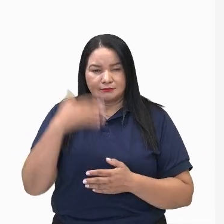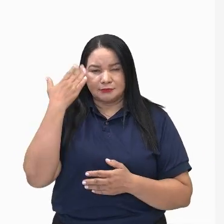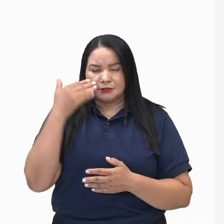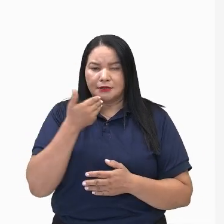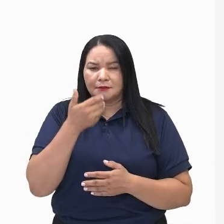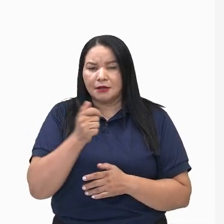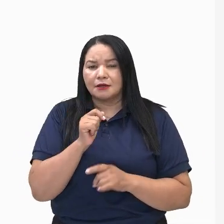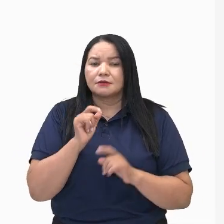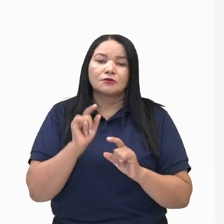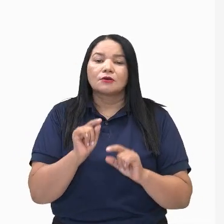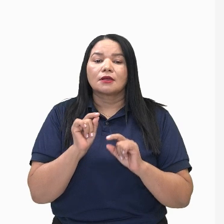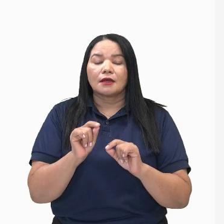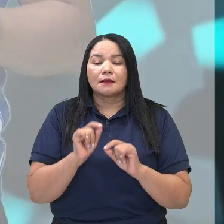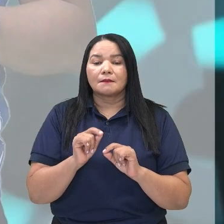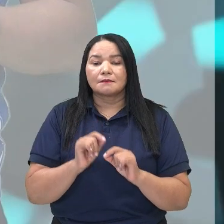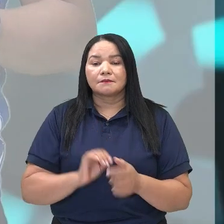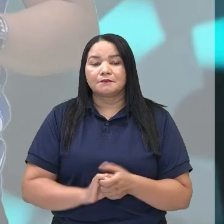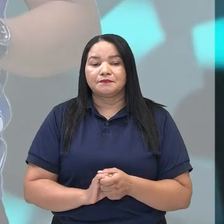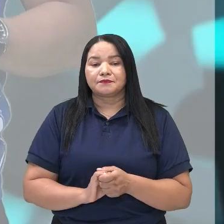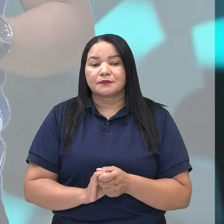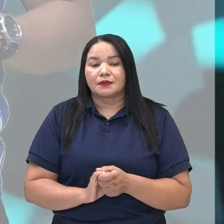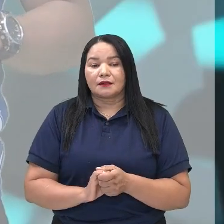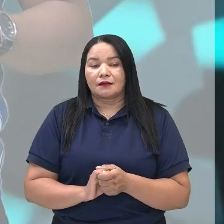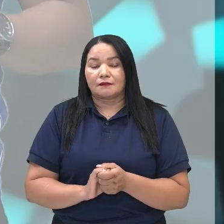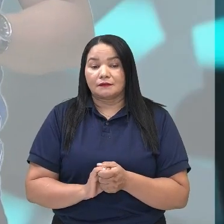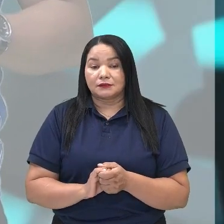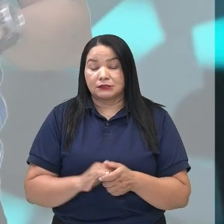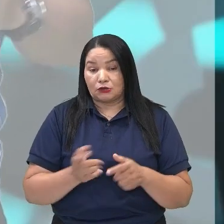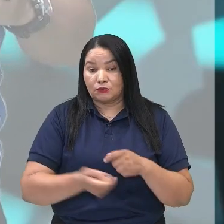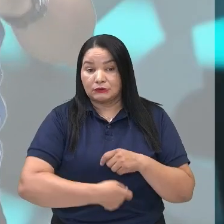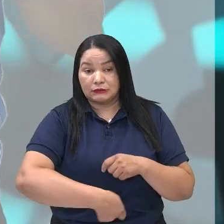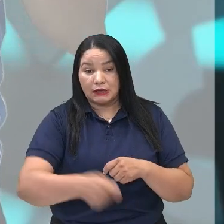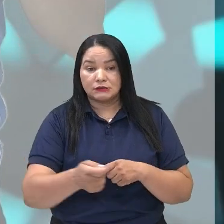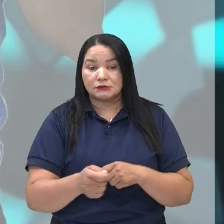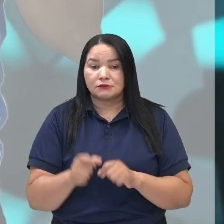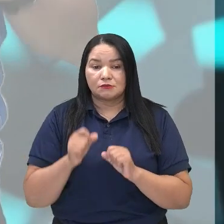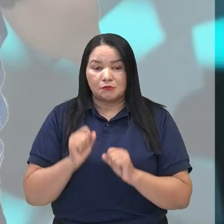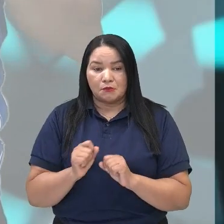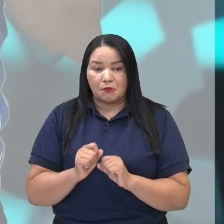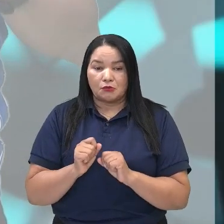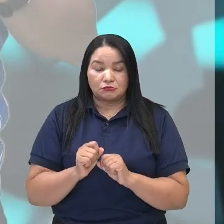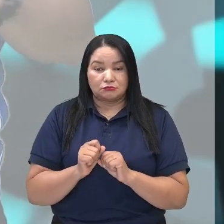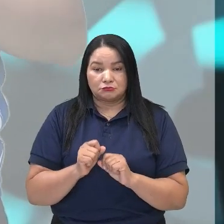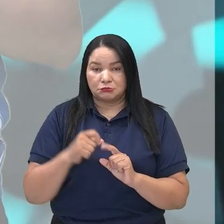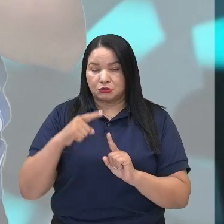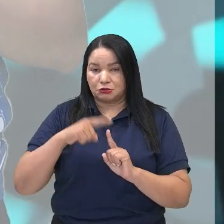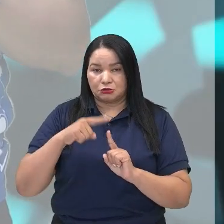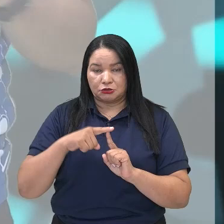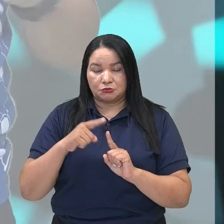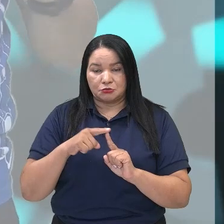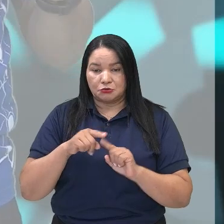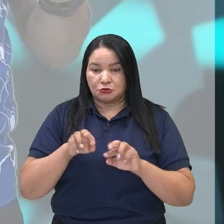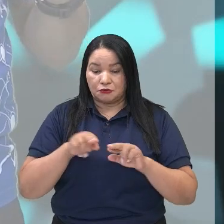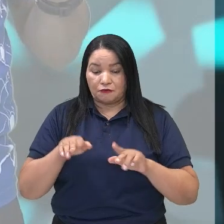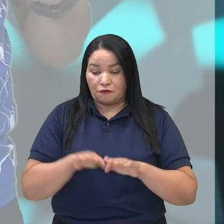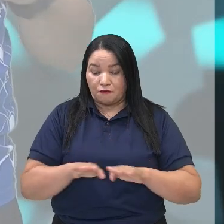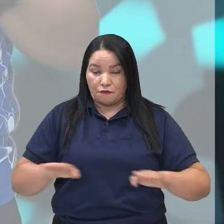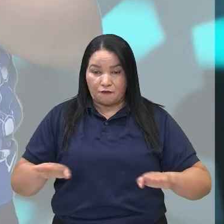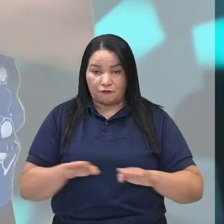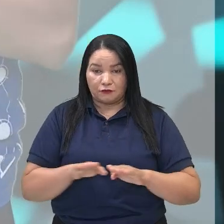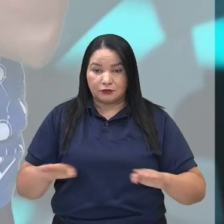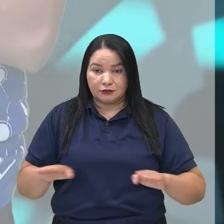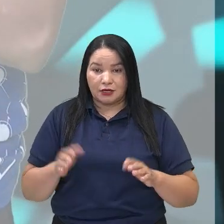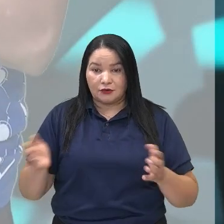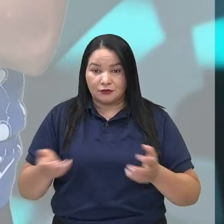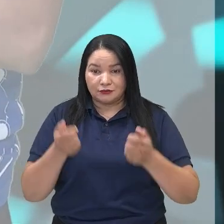sobre essas superfícies de jogo, olha só, o tênis ele pode ser jogado em diferentes superfícies. Eu trouxe aqui a descrição para a